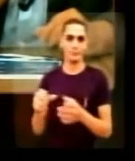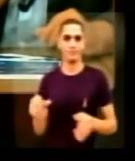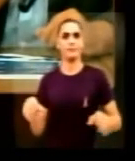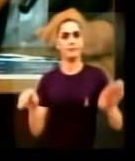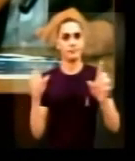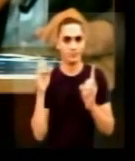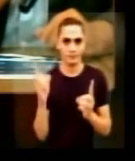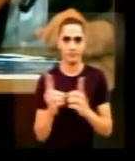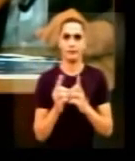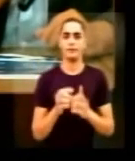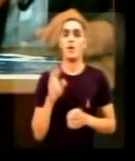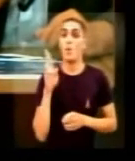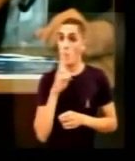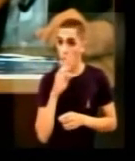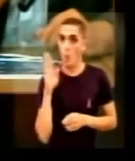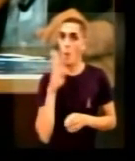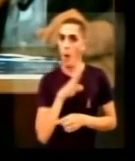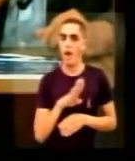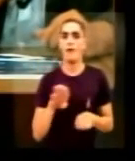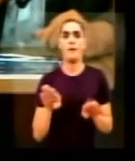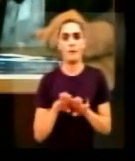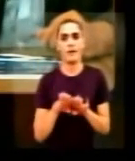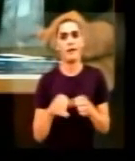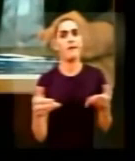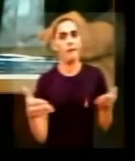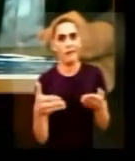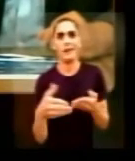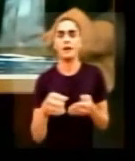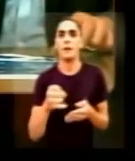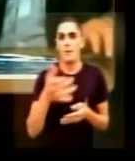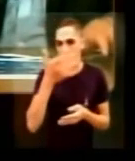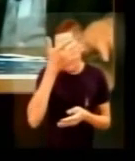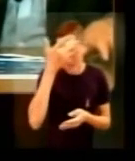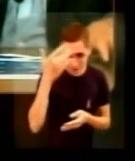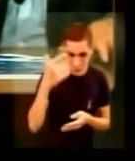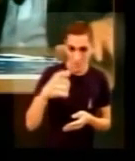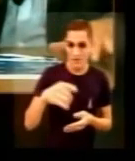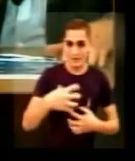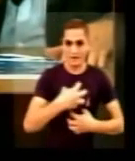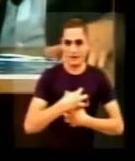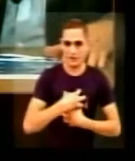casos leves não devem ser...